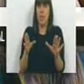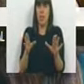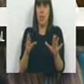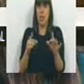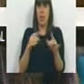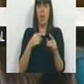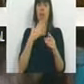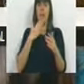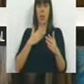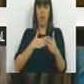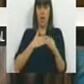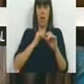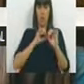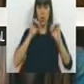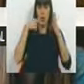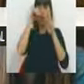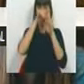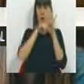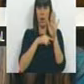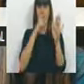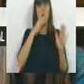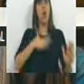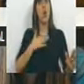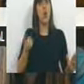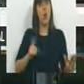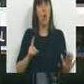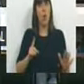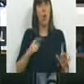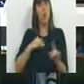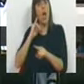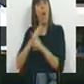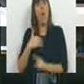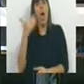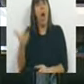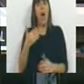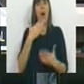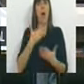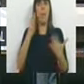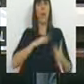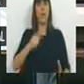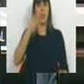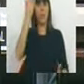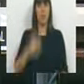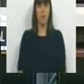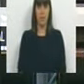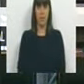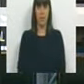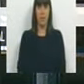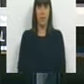estes são os meus princípios, se não gostam, bem, eu tenho outros. Muito obrigado, Sr. Presidente.